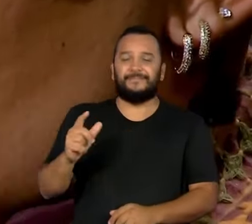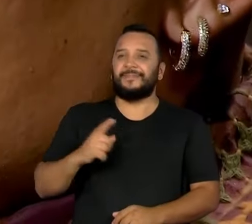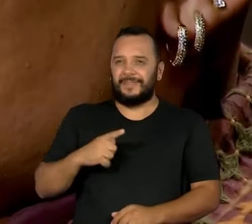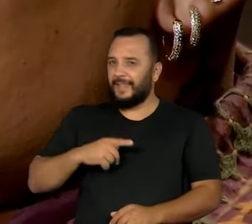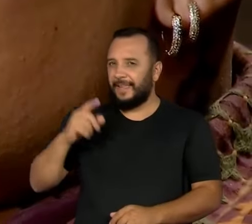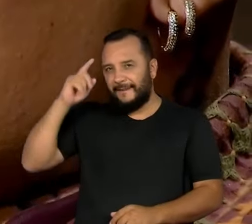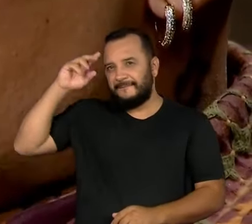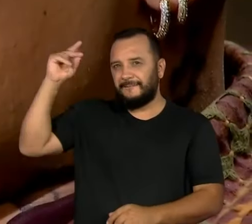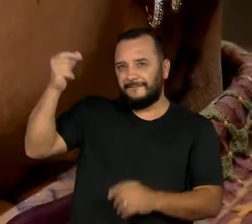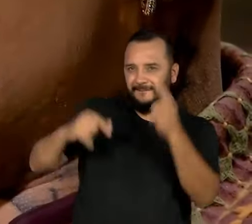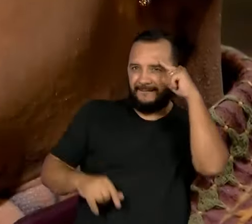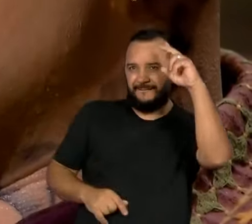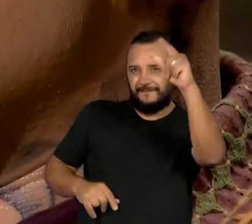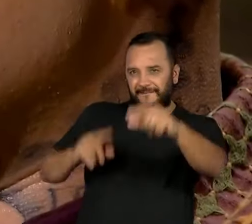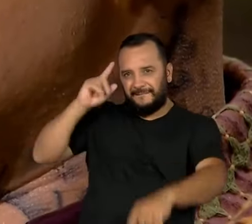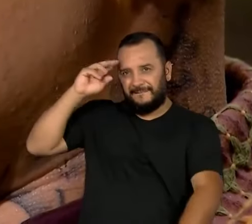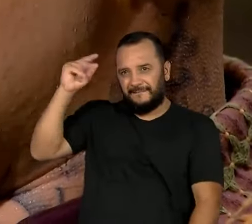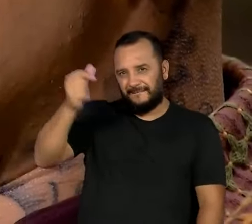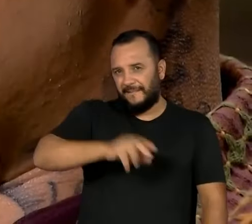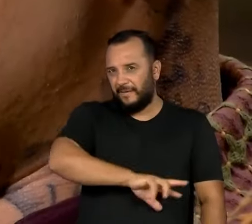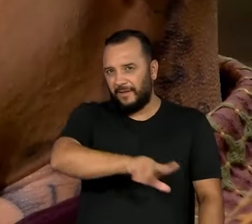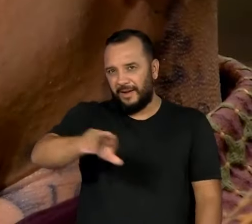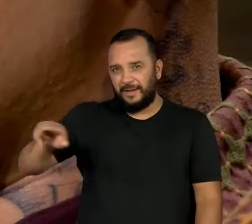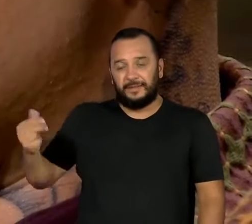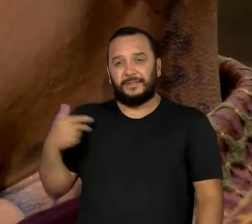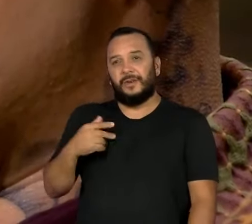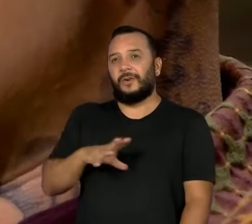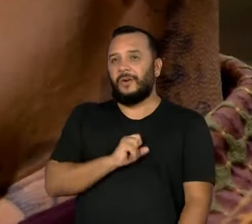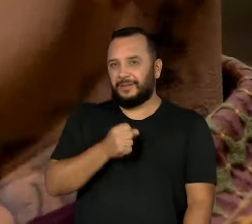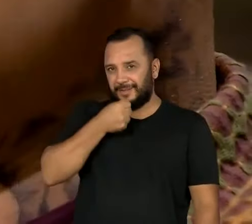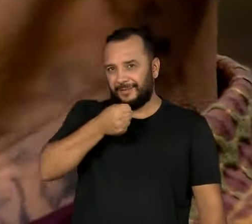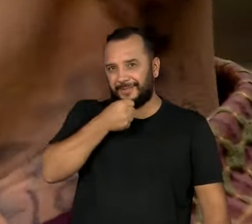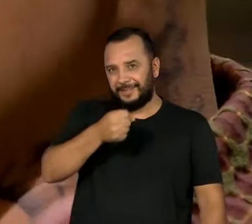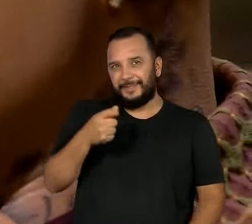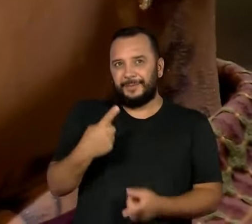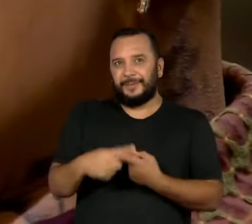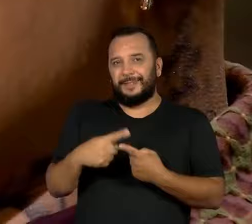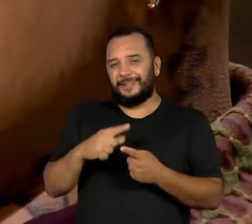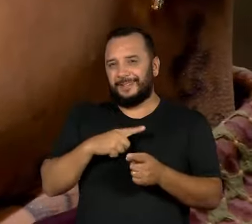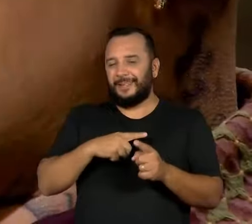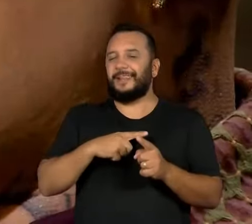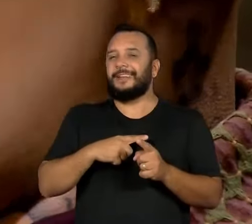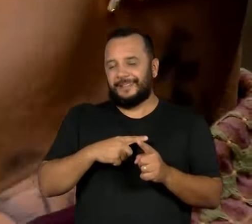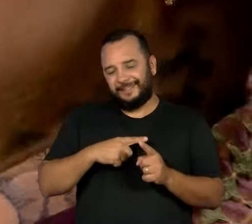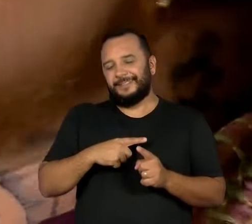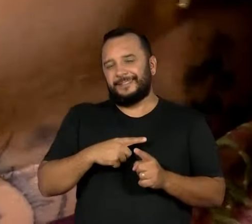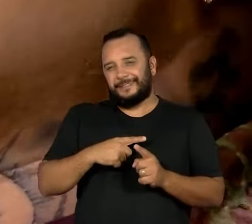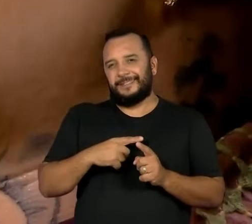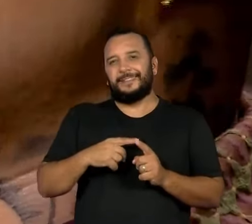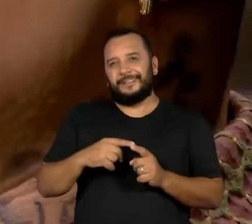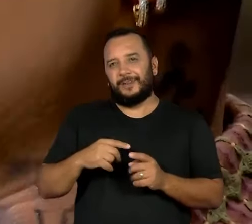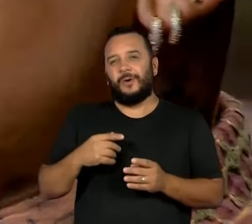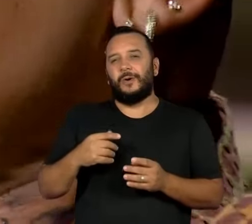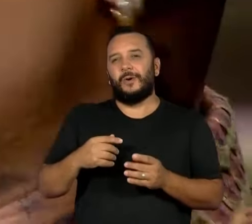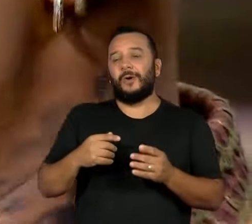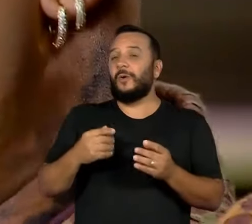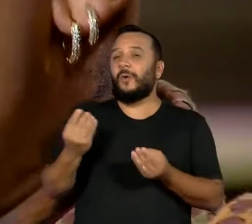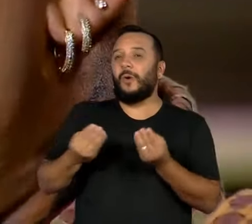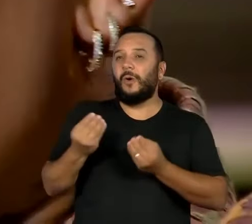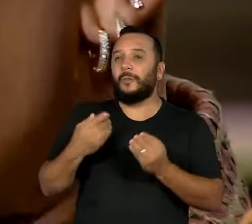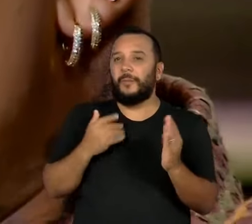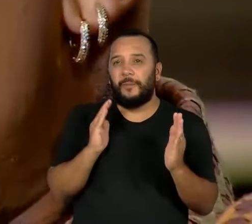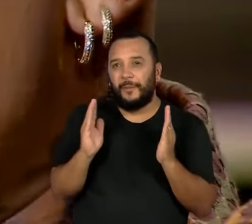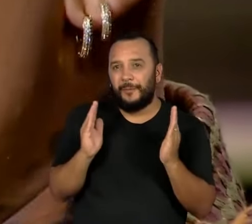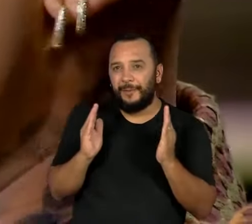adoro dar entrevistas assim porque eu eu sei que eu vou ter um registro de aonde estava a minha cabeça onde eu estava